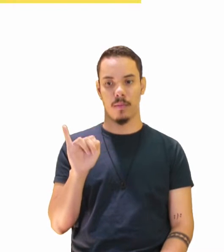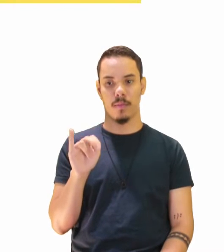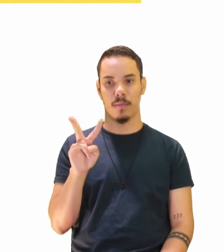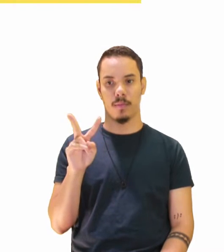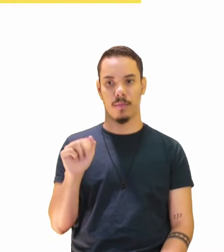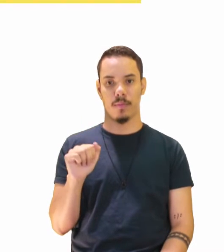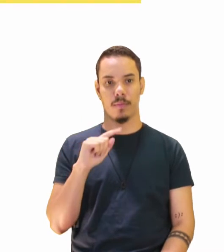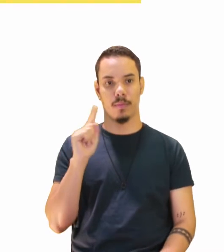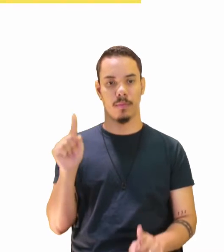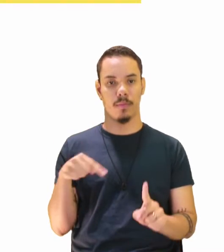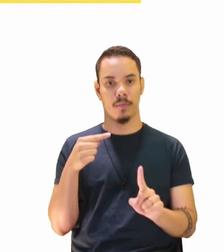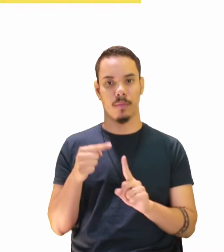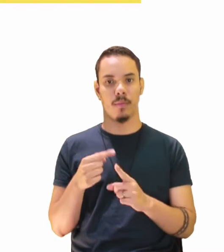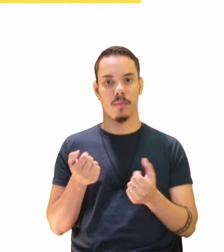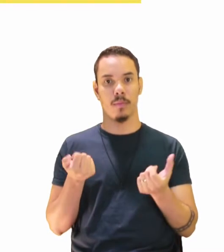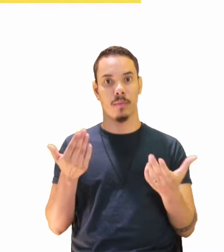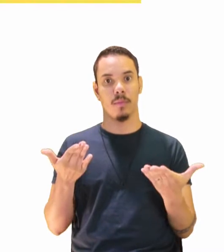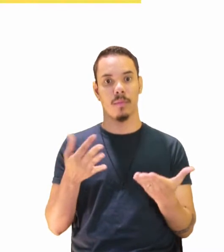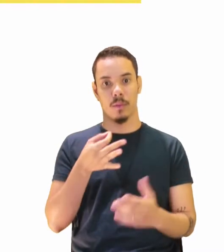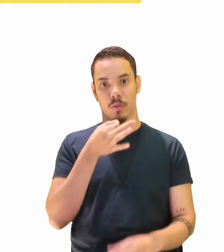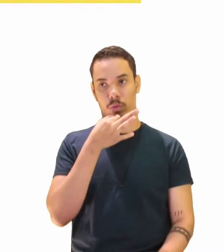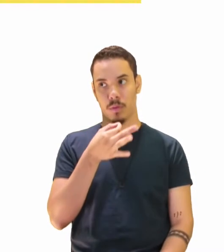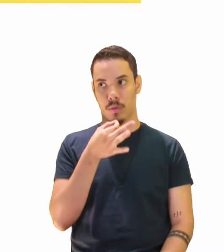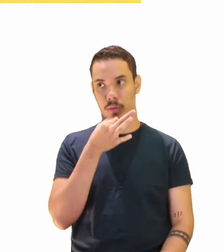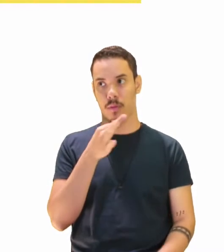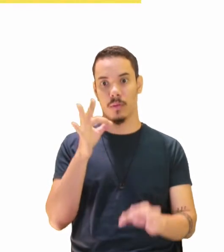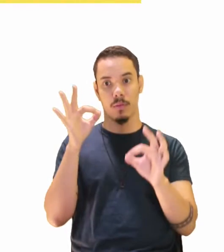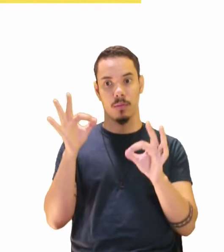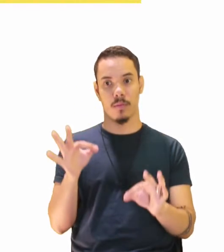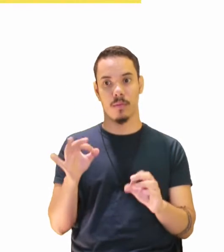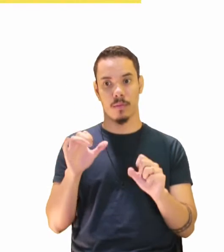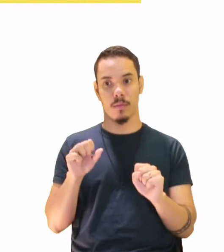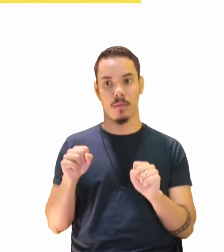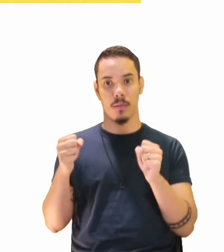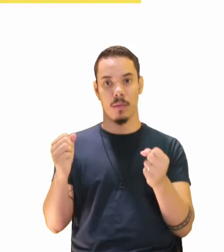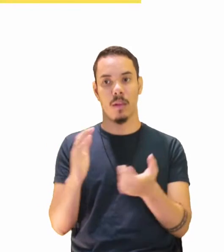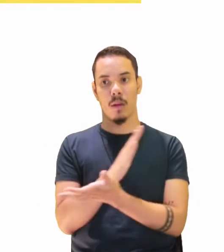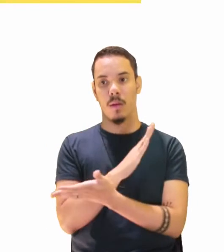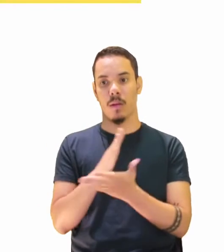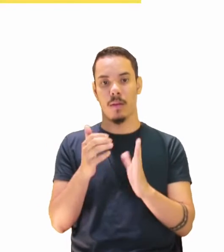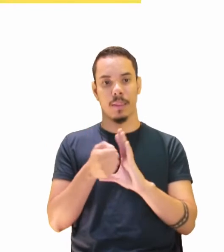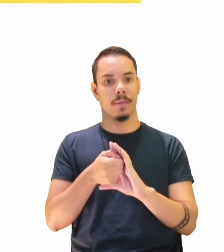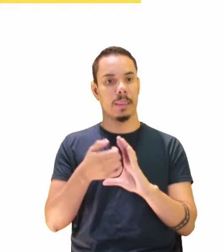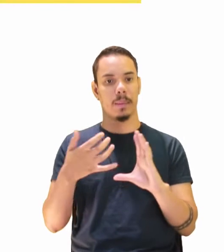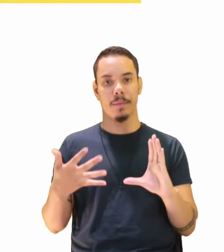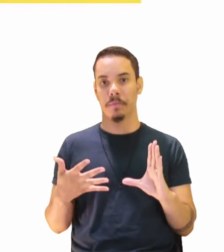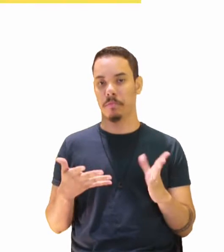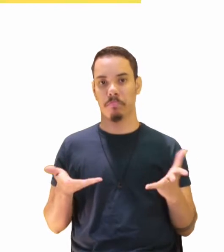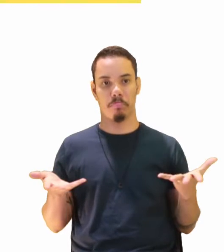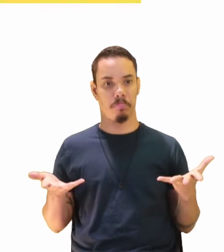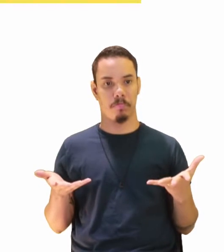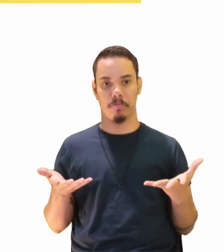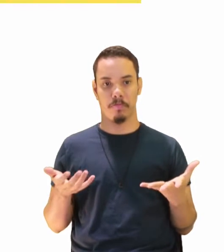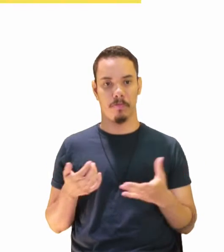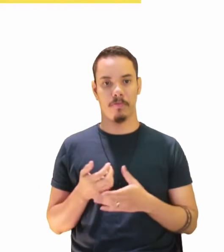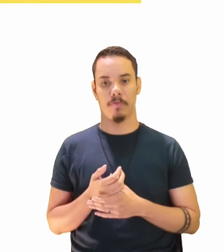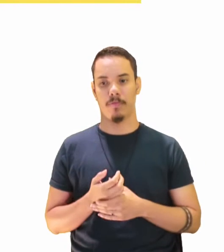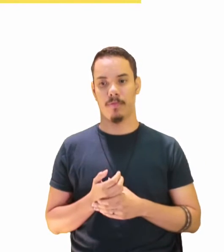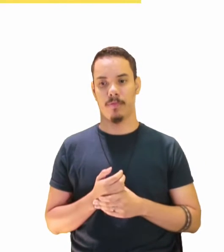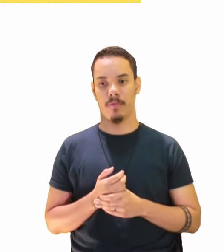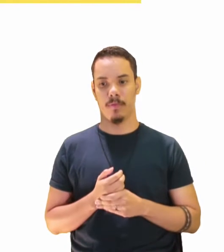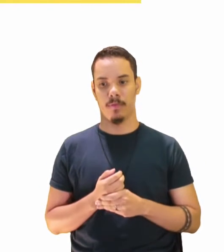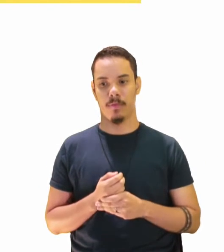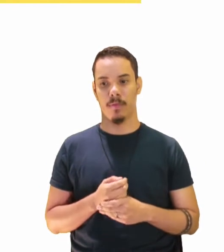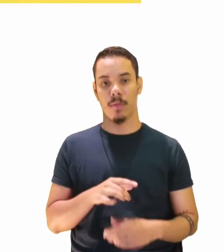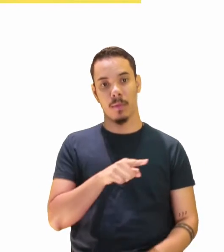criar determinadas sugestões, como enfatizar determinado aspecto. Que aspecto é esse? Aí